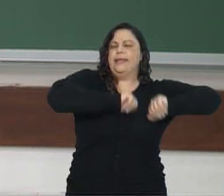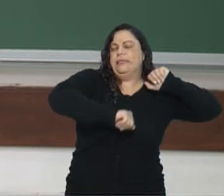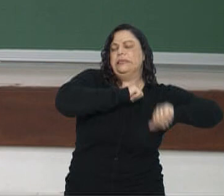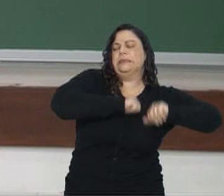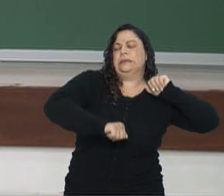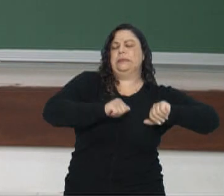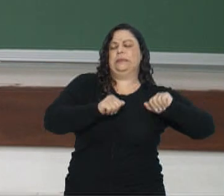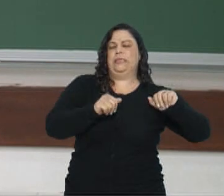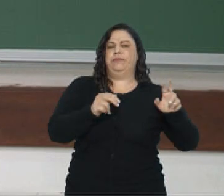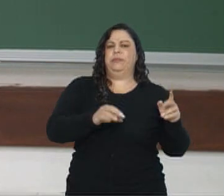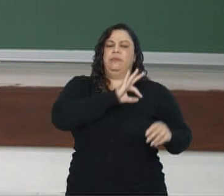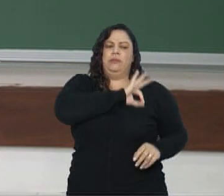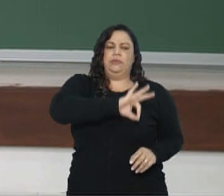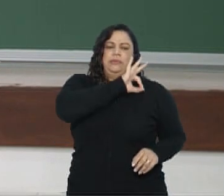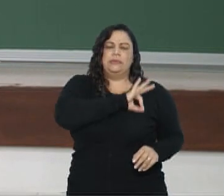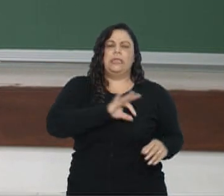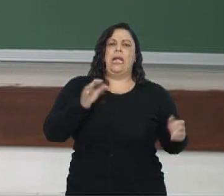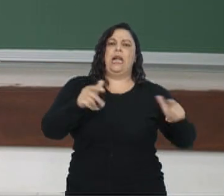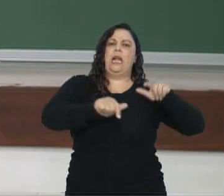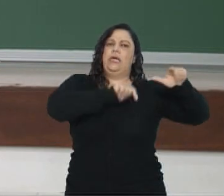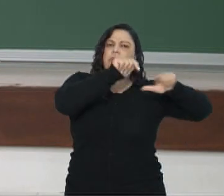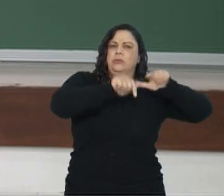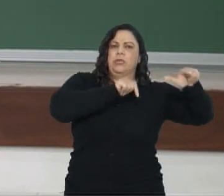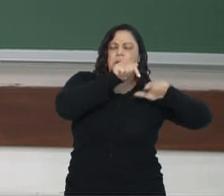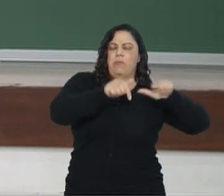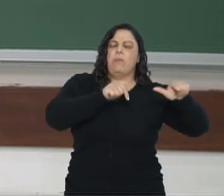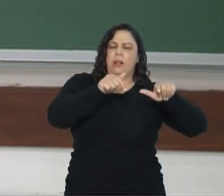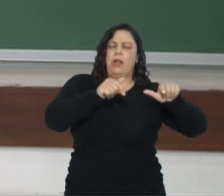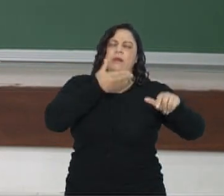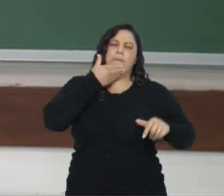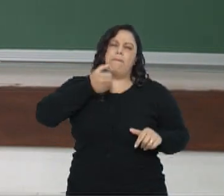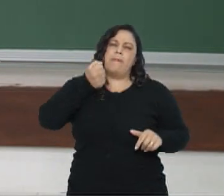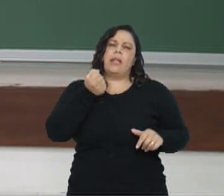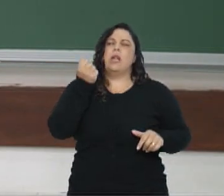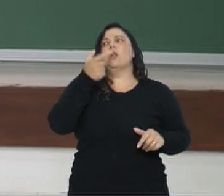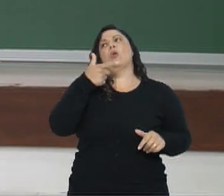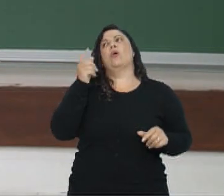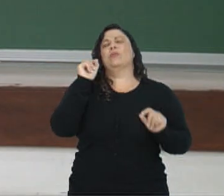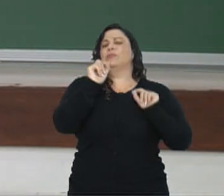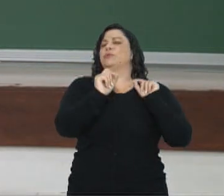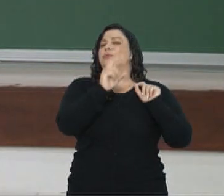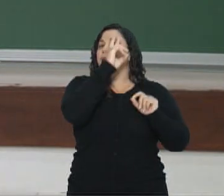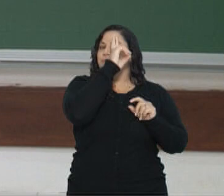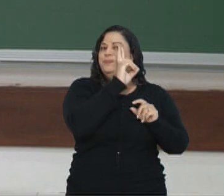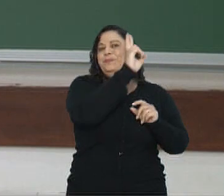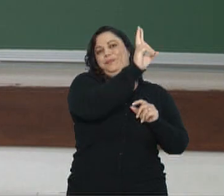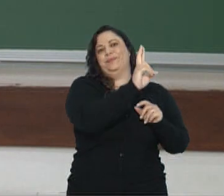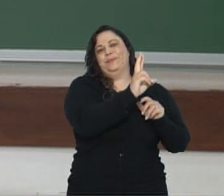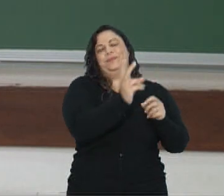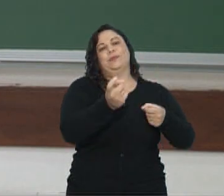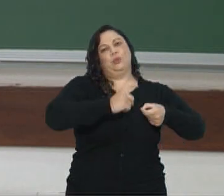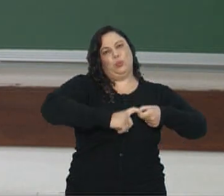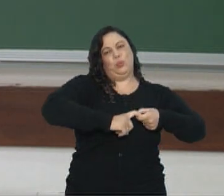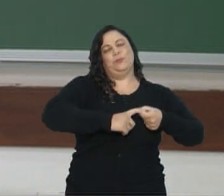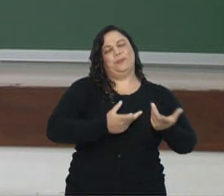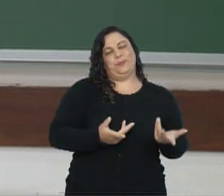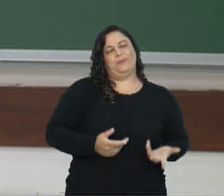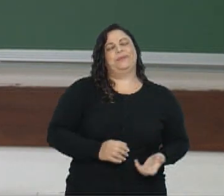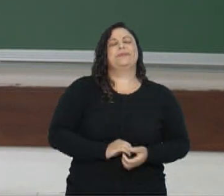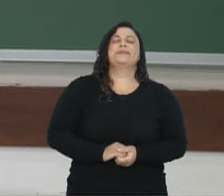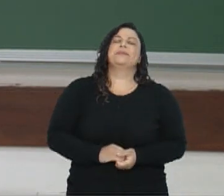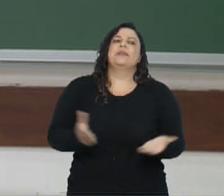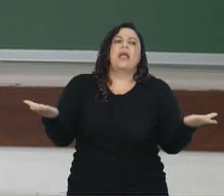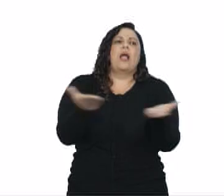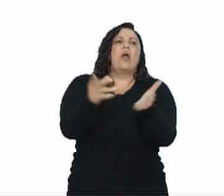quanto menos eles fizerem, melhor para o empresário. Então, vamos para o nosso primeiro quiz da aula de hoje, em que eu pergunto